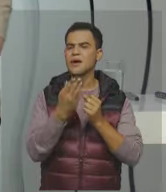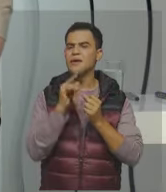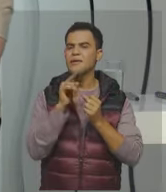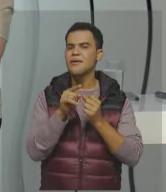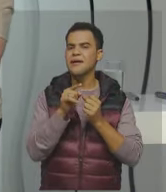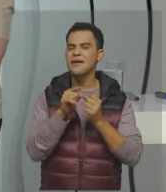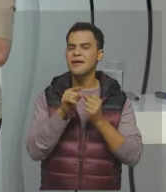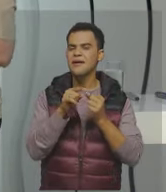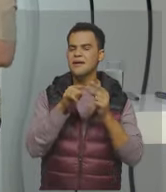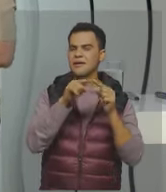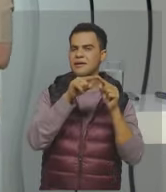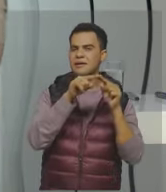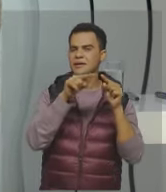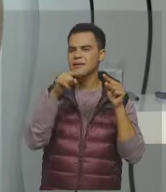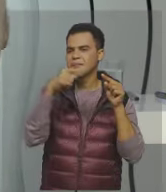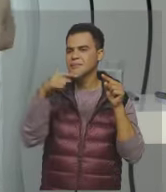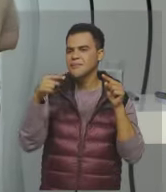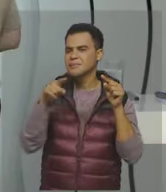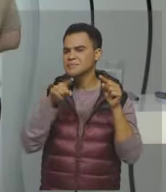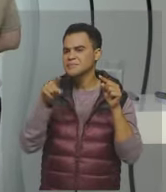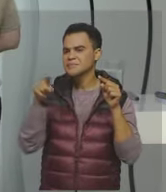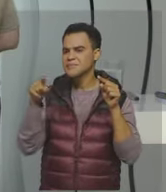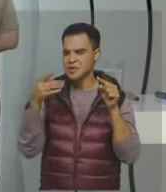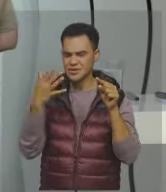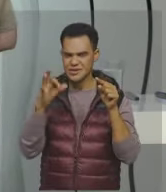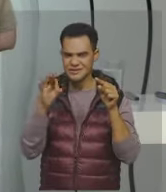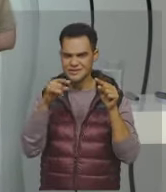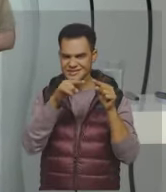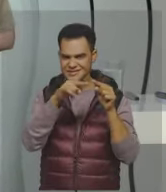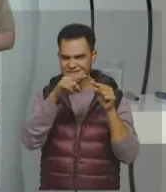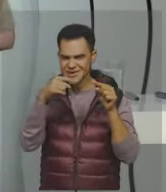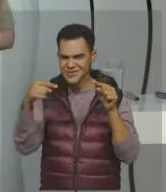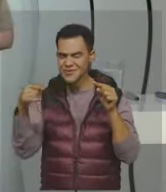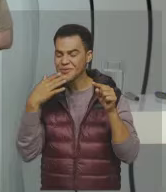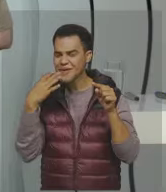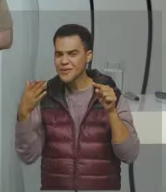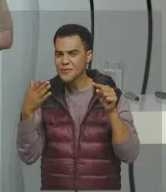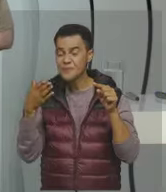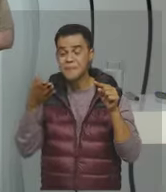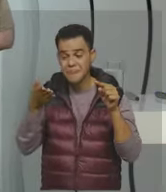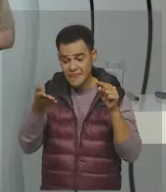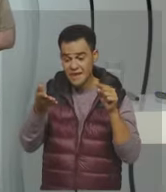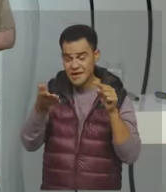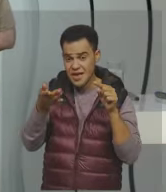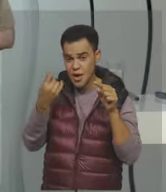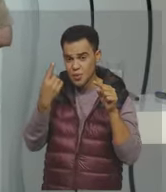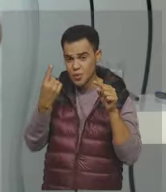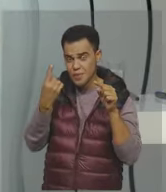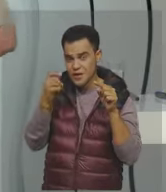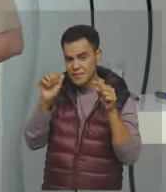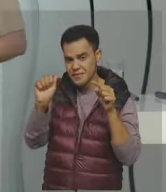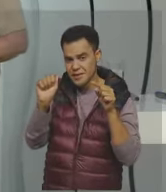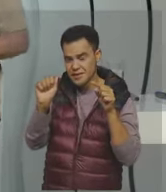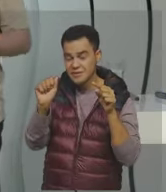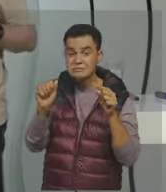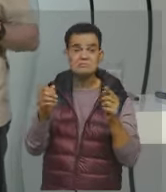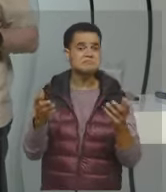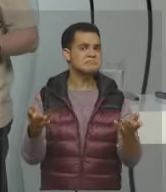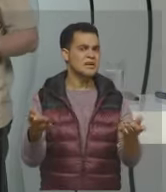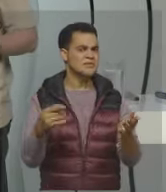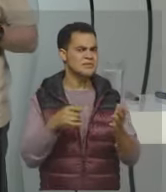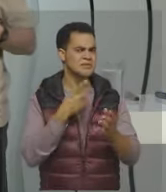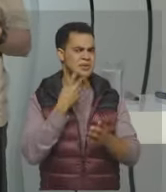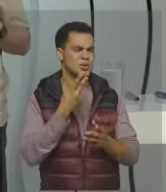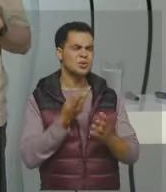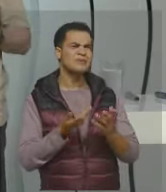aqui, nesse resistor de 10 ohms. Essa corrente está aqui, ó, 1 ampere. Ah, professor, e se o valor